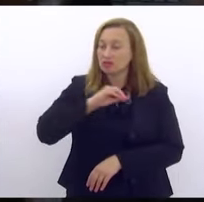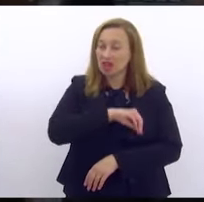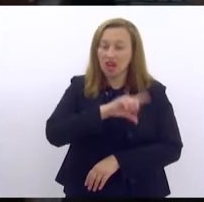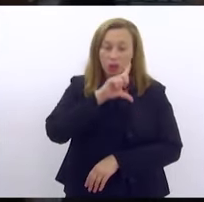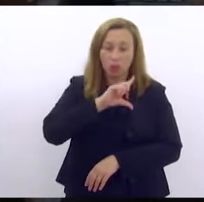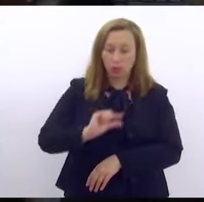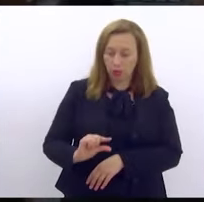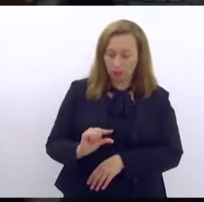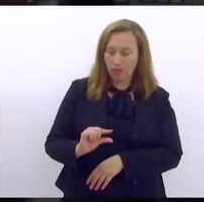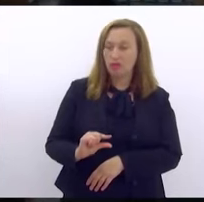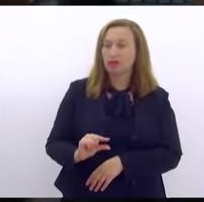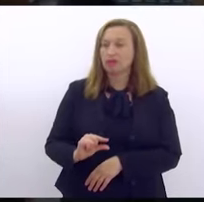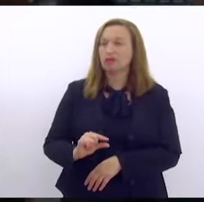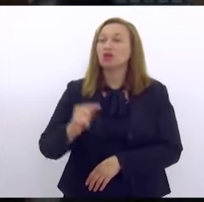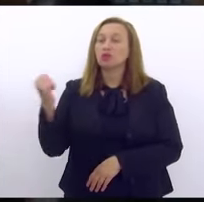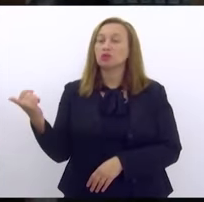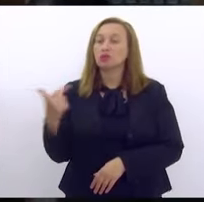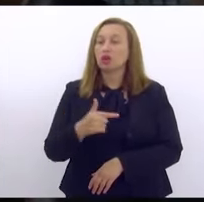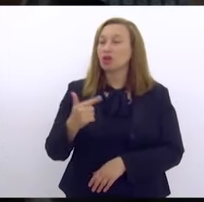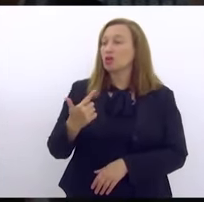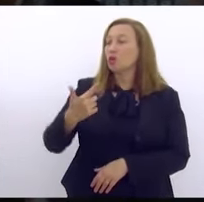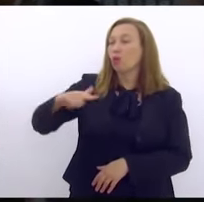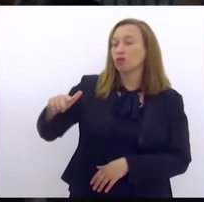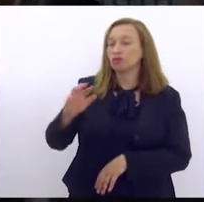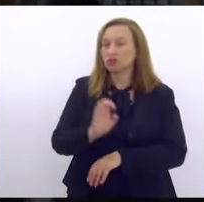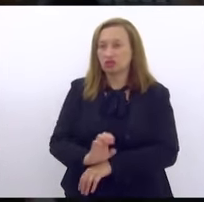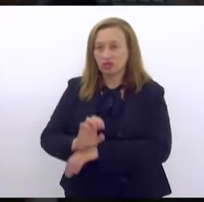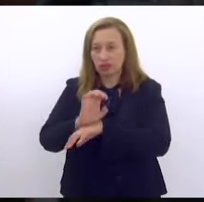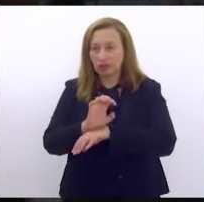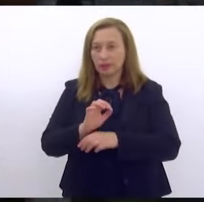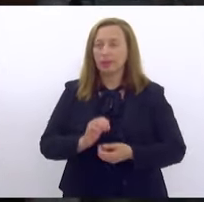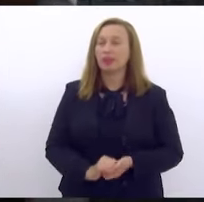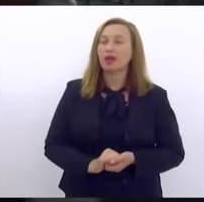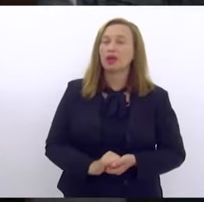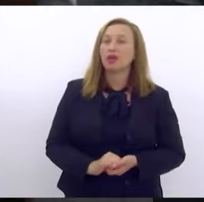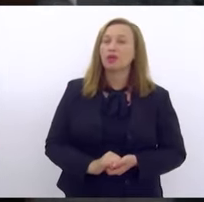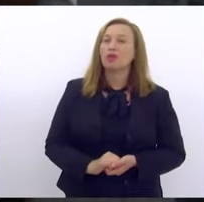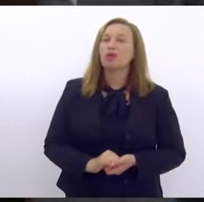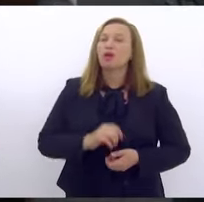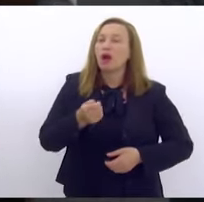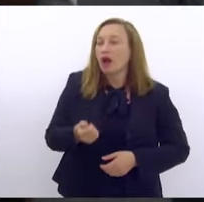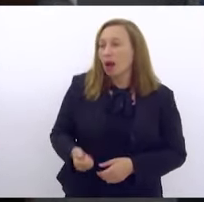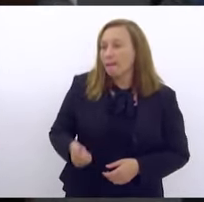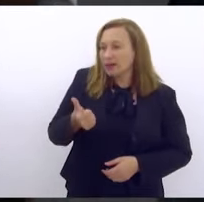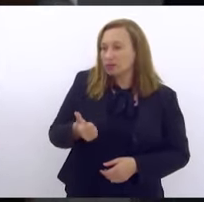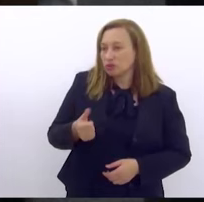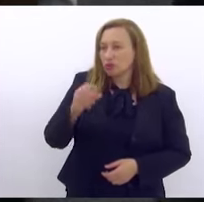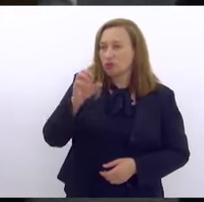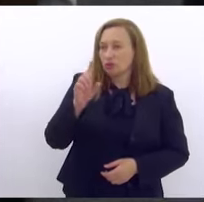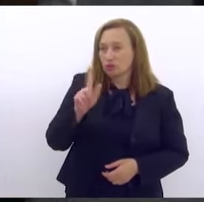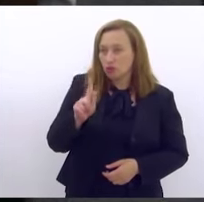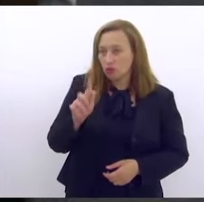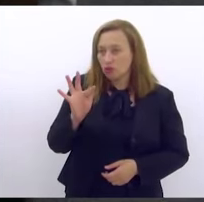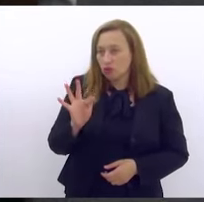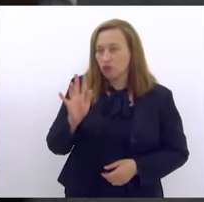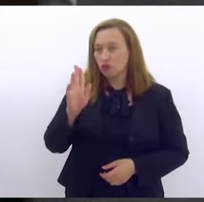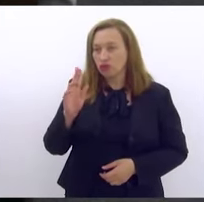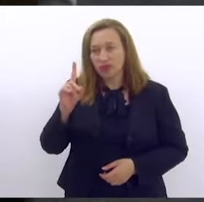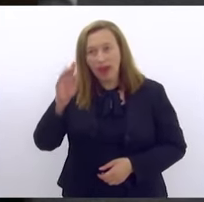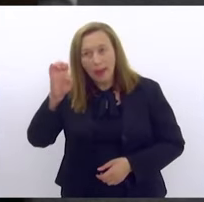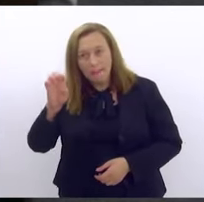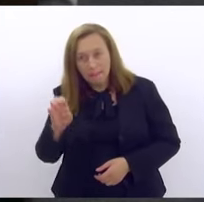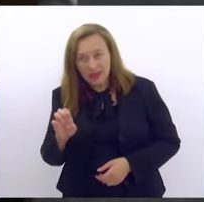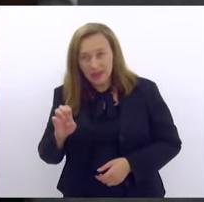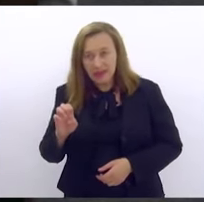Brasil. O abono Fundeb vem em excelentíssima hora, mas, porém, vale sempre observar, não